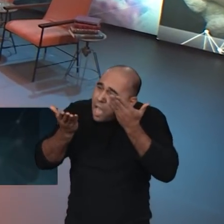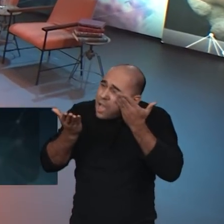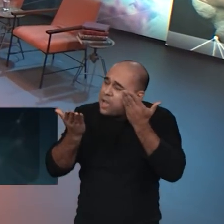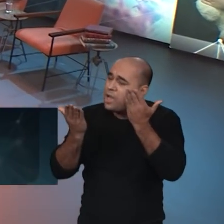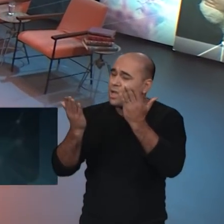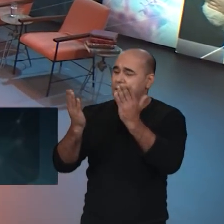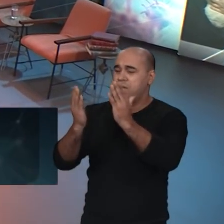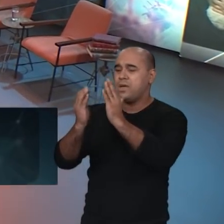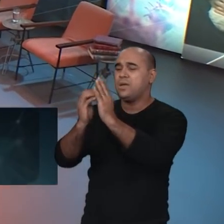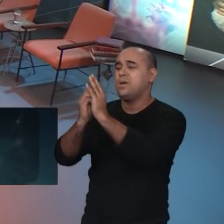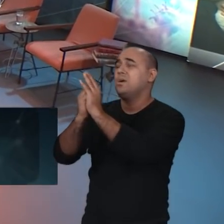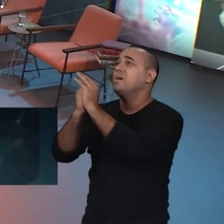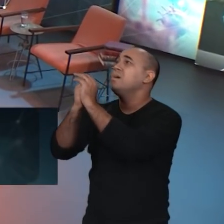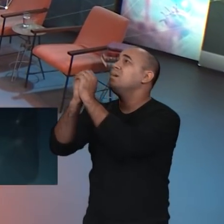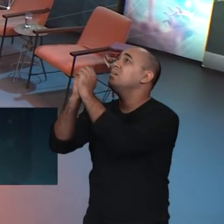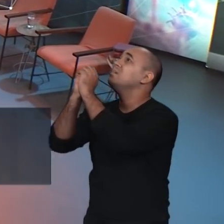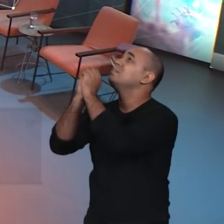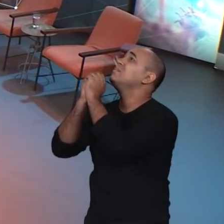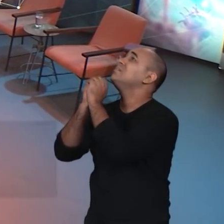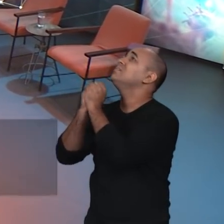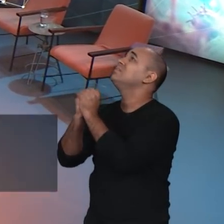orar.